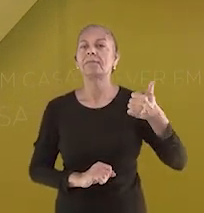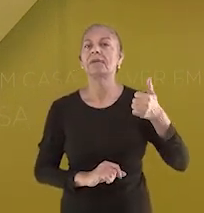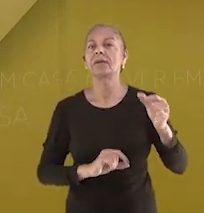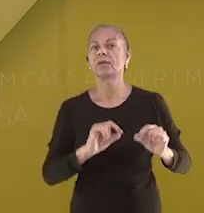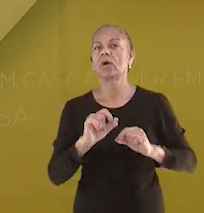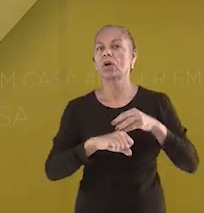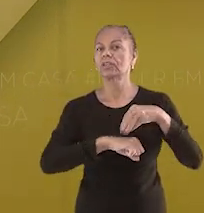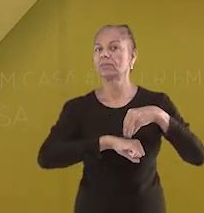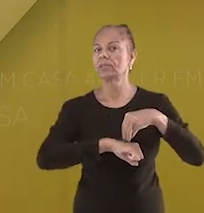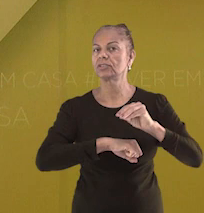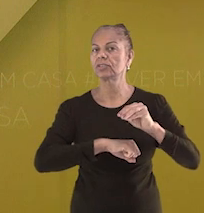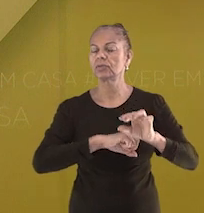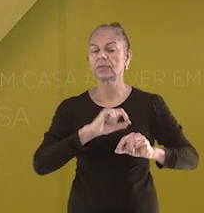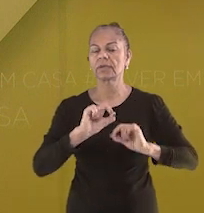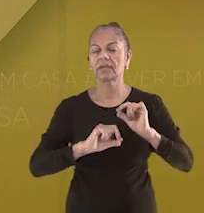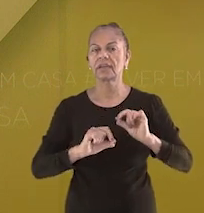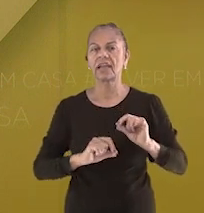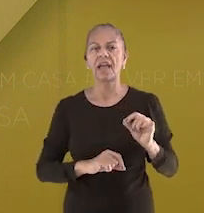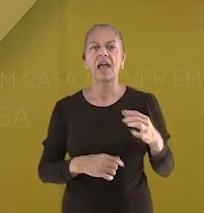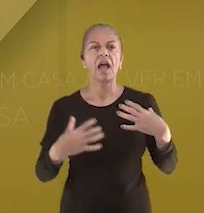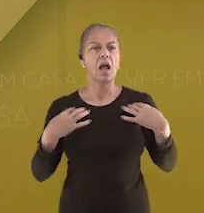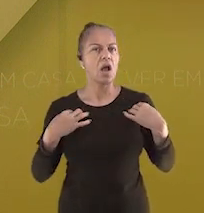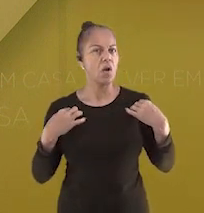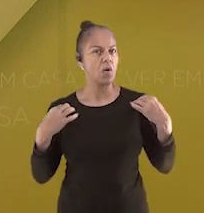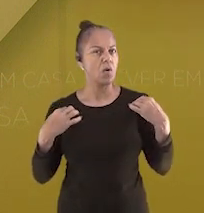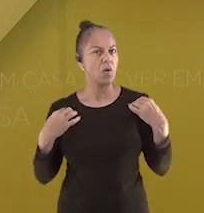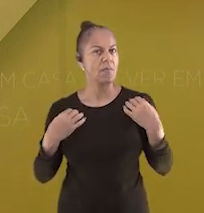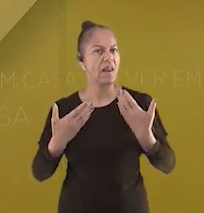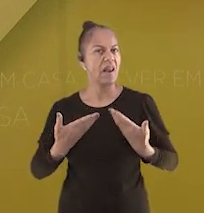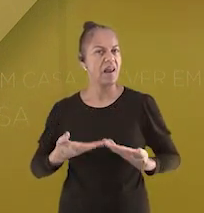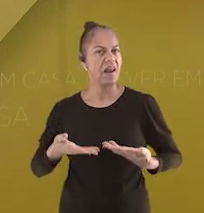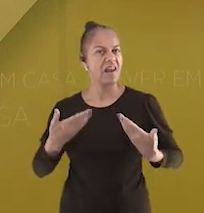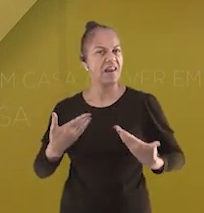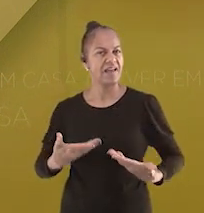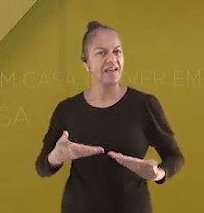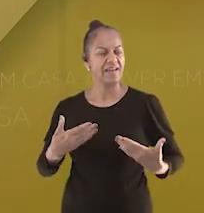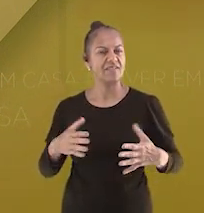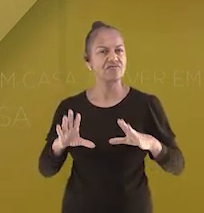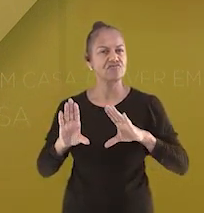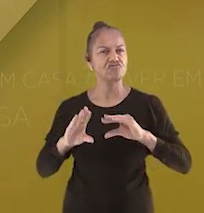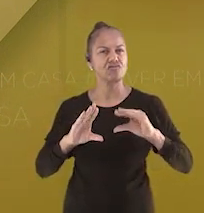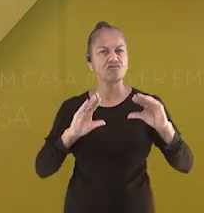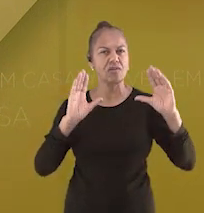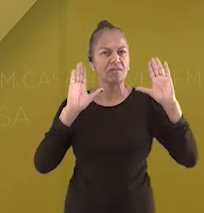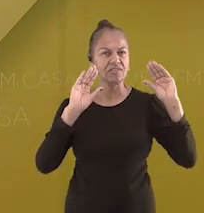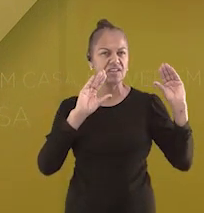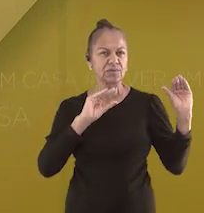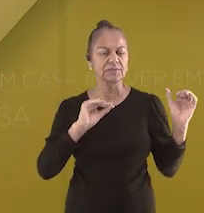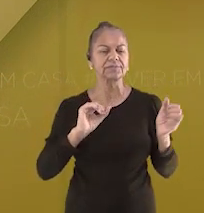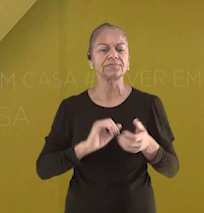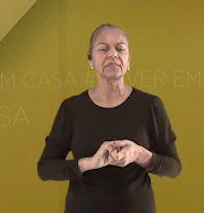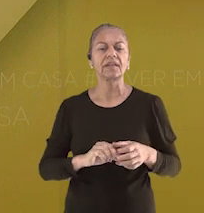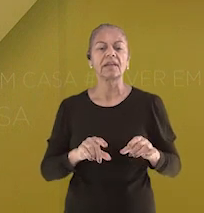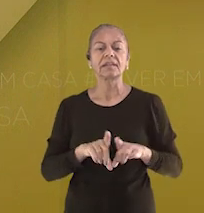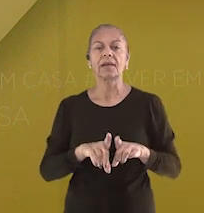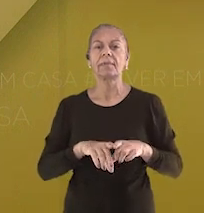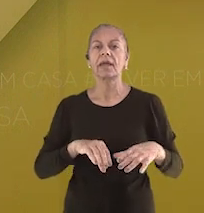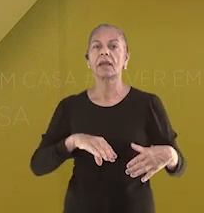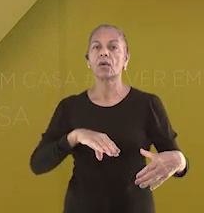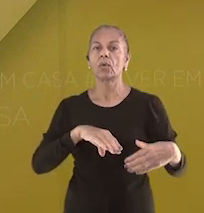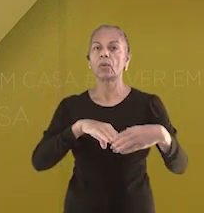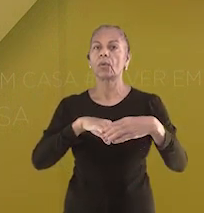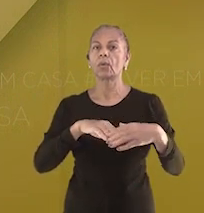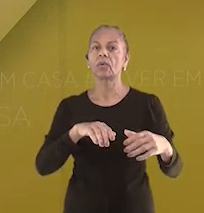dicas. Utilize roupas leves e confortáveis. Escolha um tênis ideal para a atividade física. E o mais